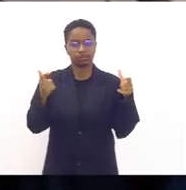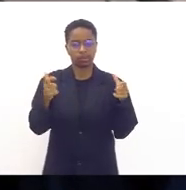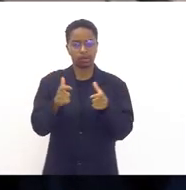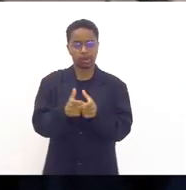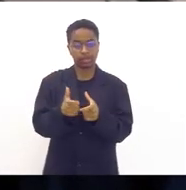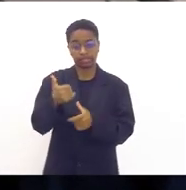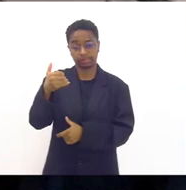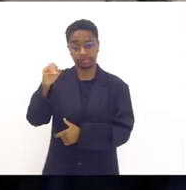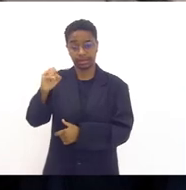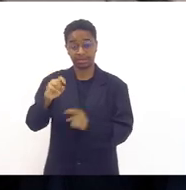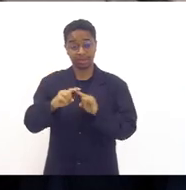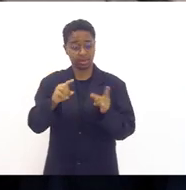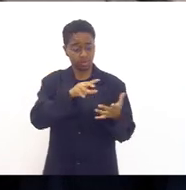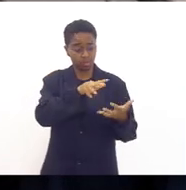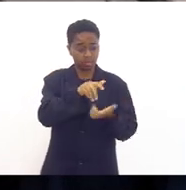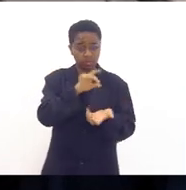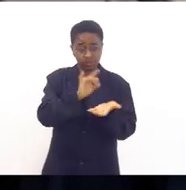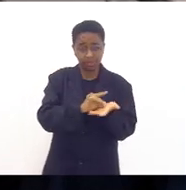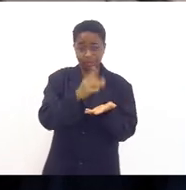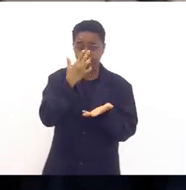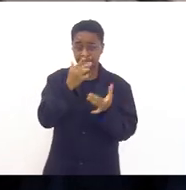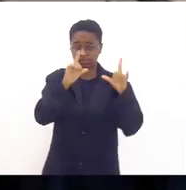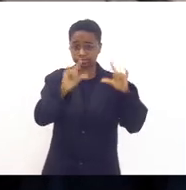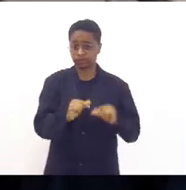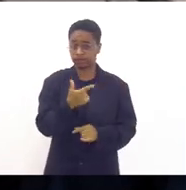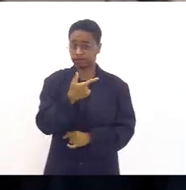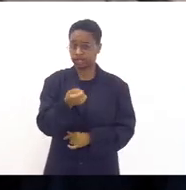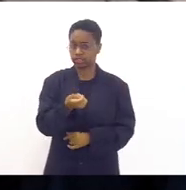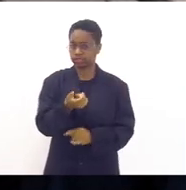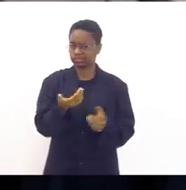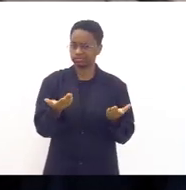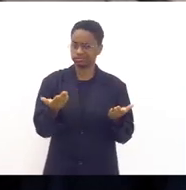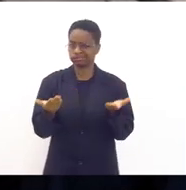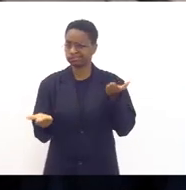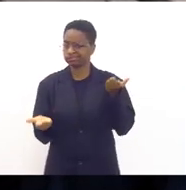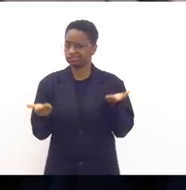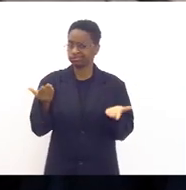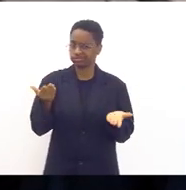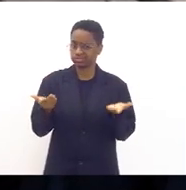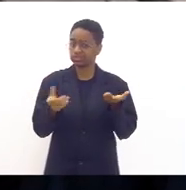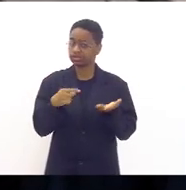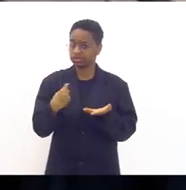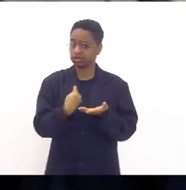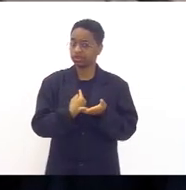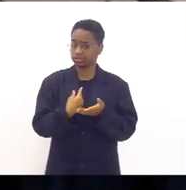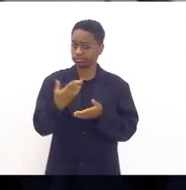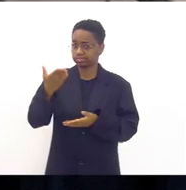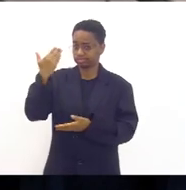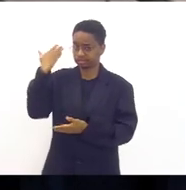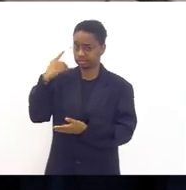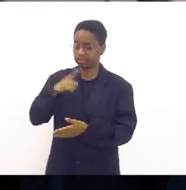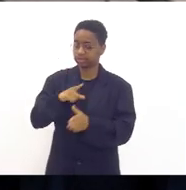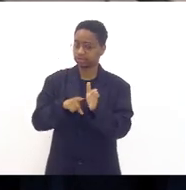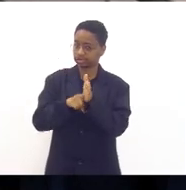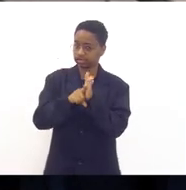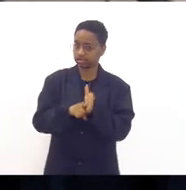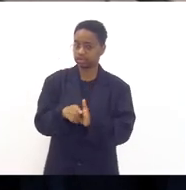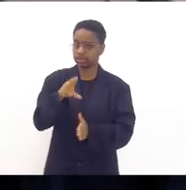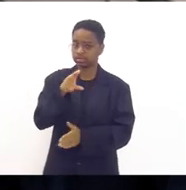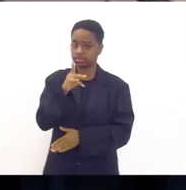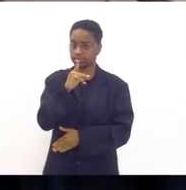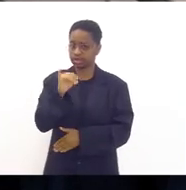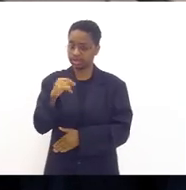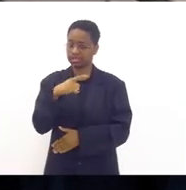e, no mundo real, está caindo 20. Como a gente fez aquela CPI lá atrás, né, e tem tudo aquilo de